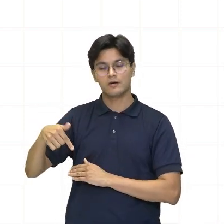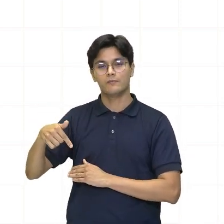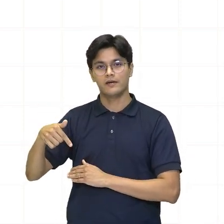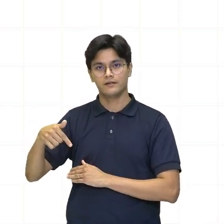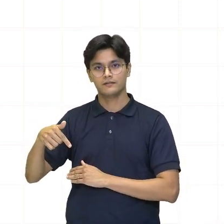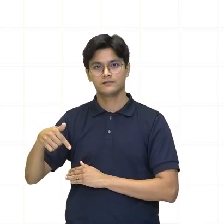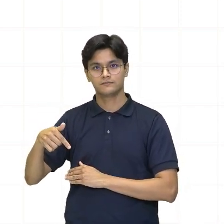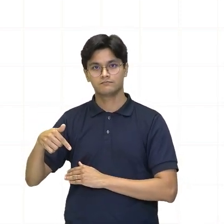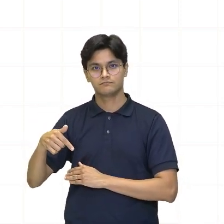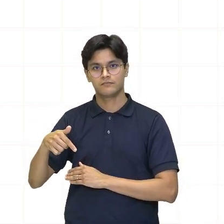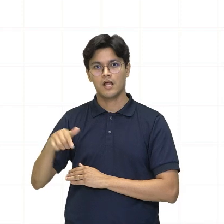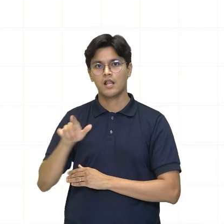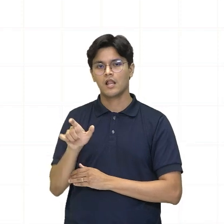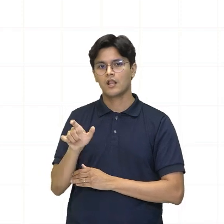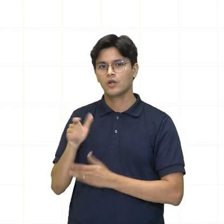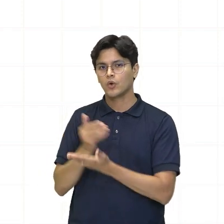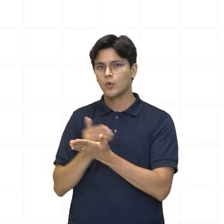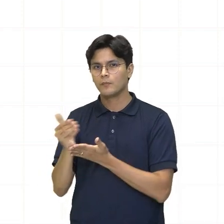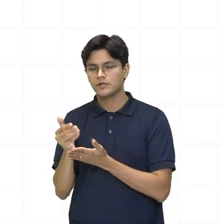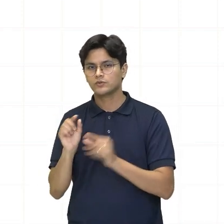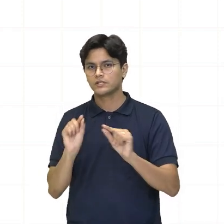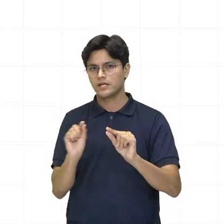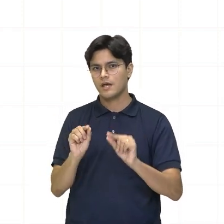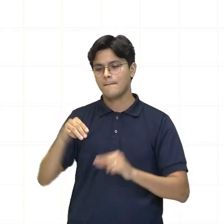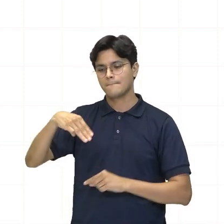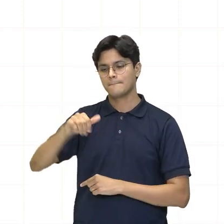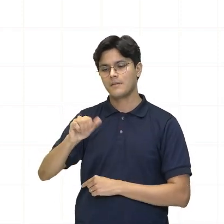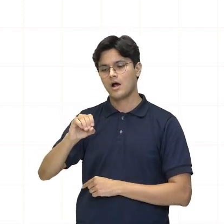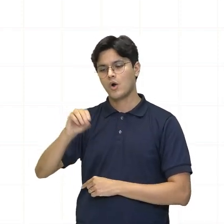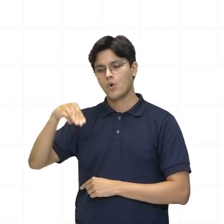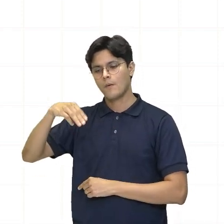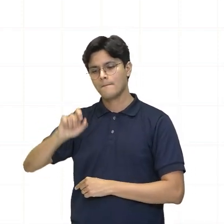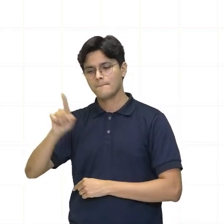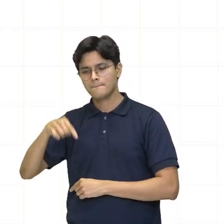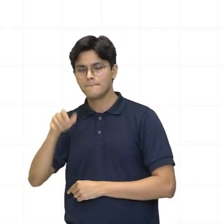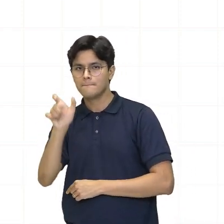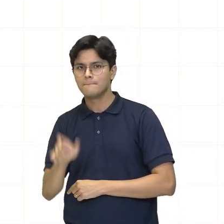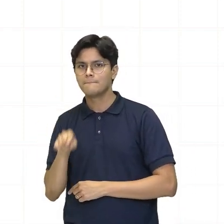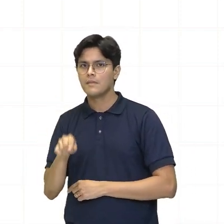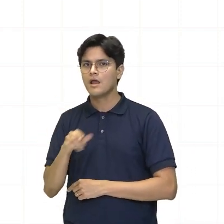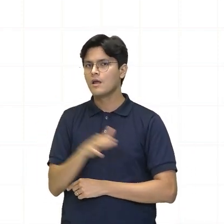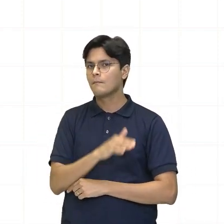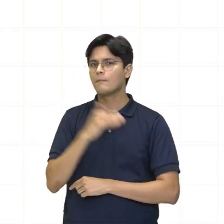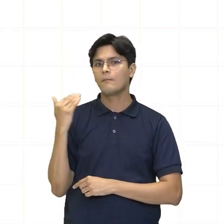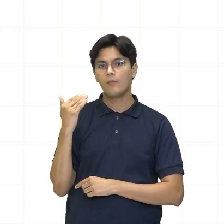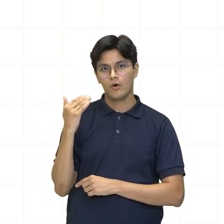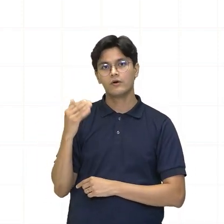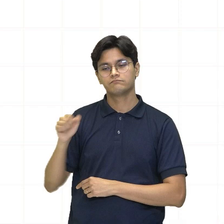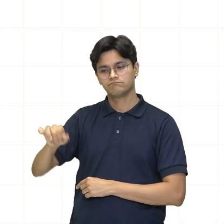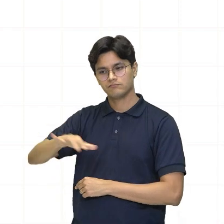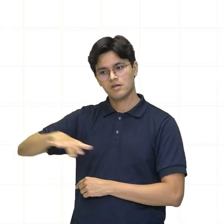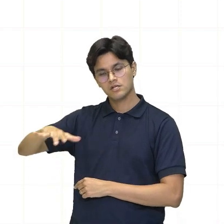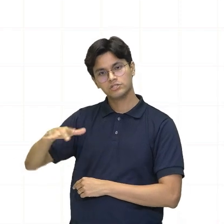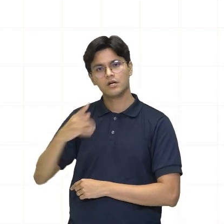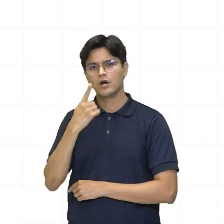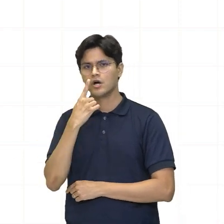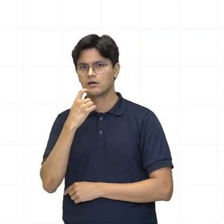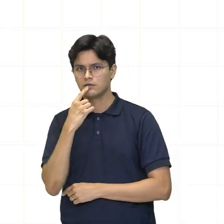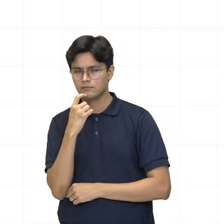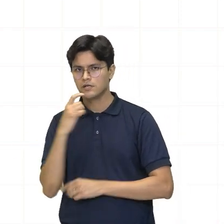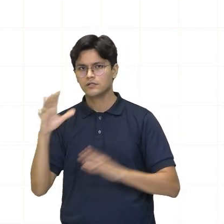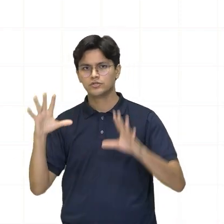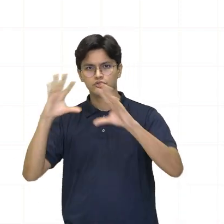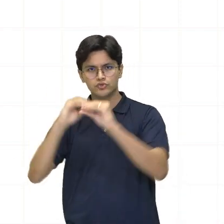escura, né, como se fosse um vermelho sangue. Então, essa região ela mostra justamente a expansão até a morte do